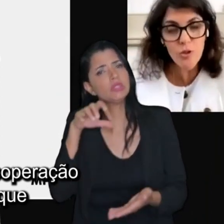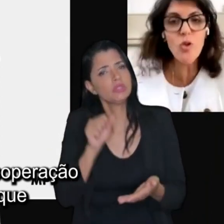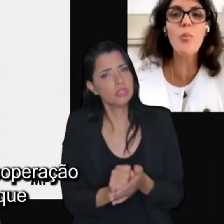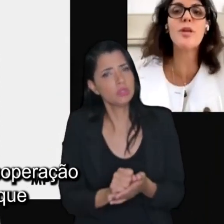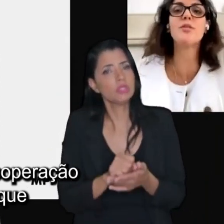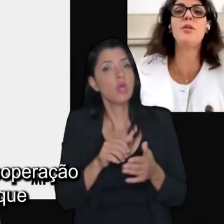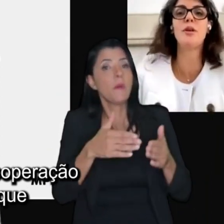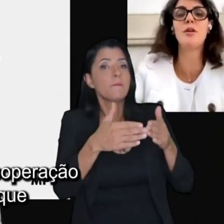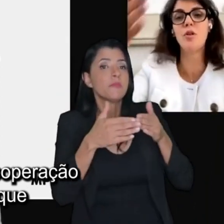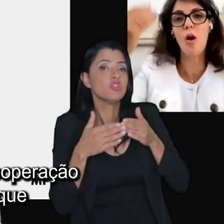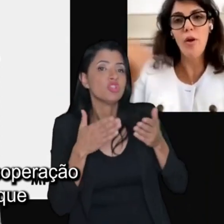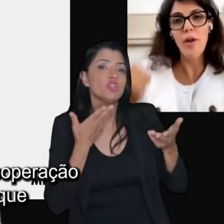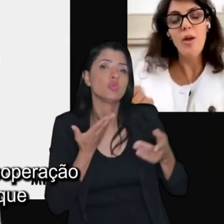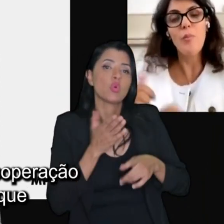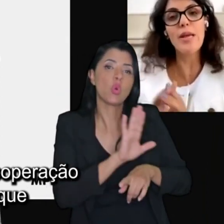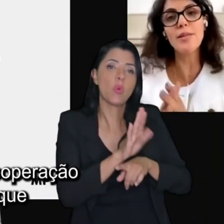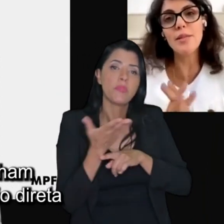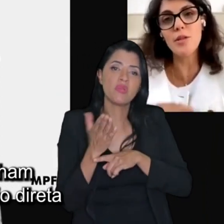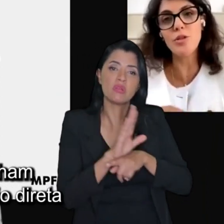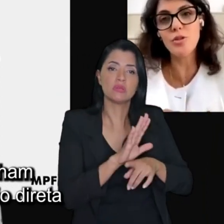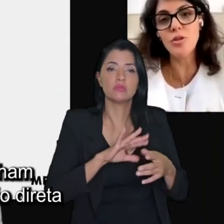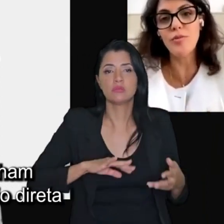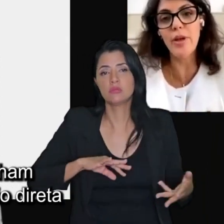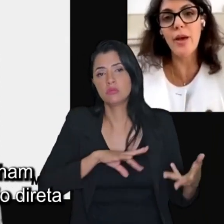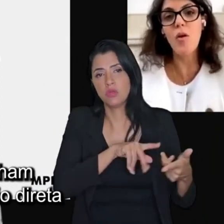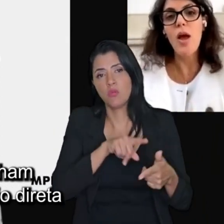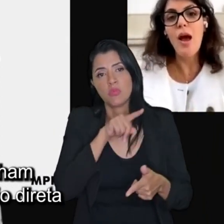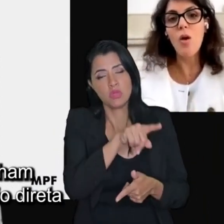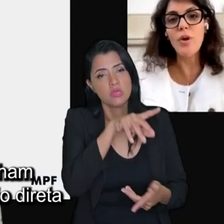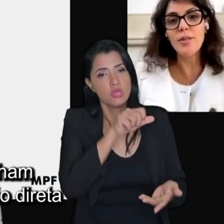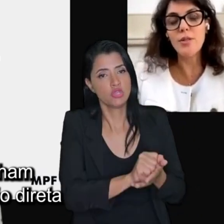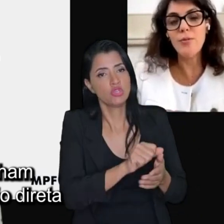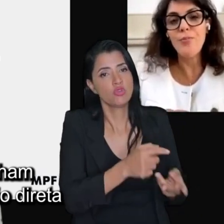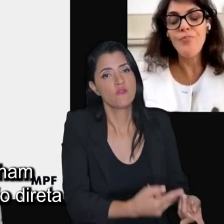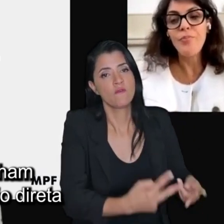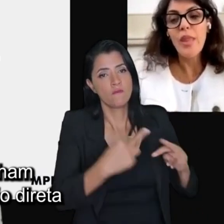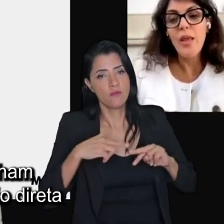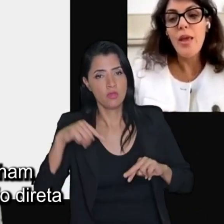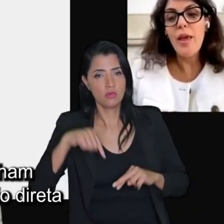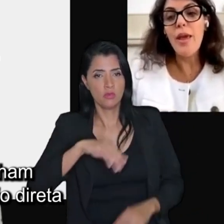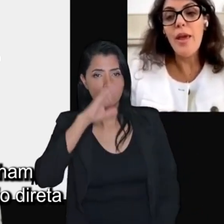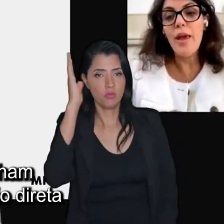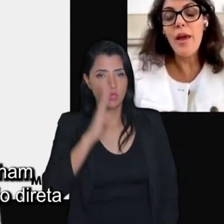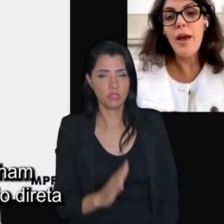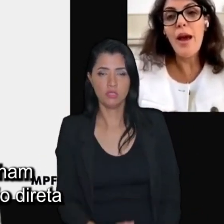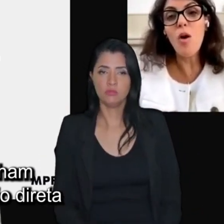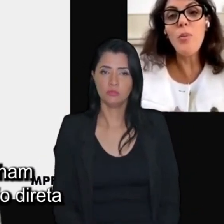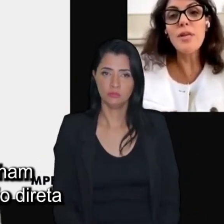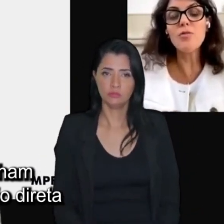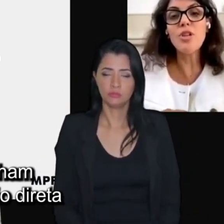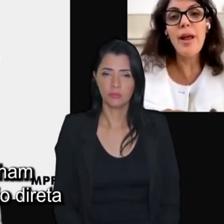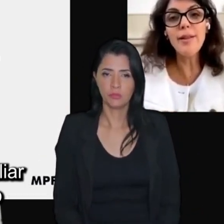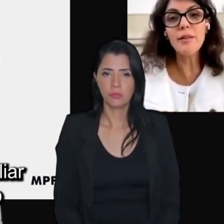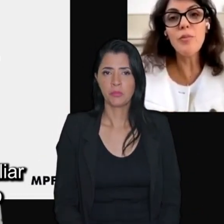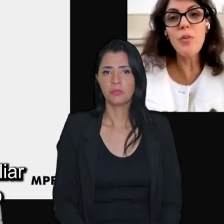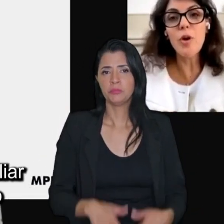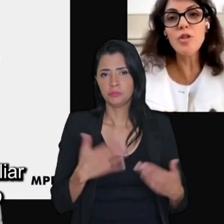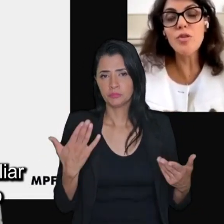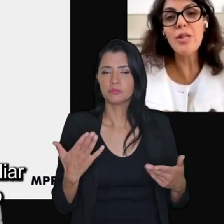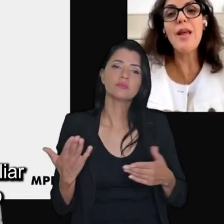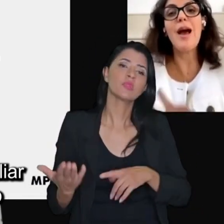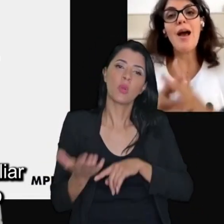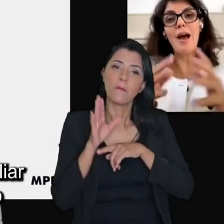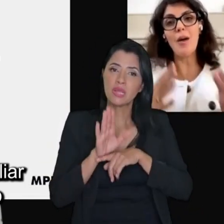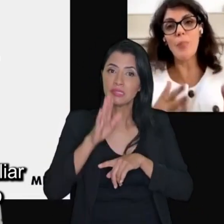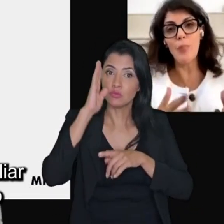fazendo um pedido de cooperação internacional para que esses registros venham ao Brasil. A cooperação direta também